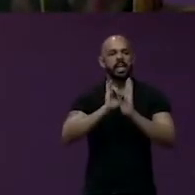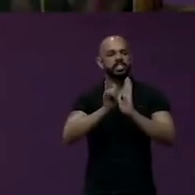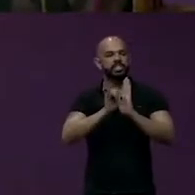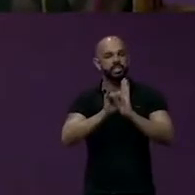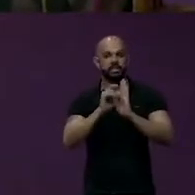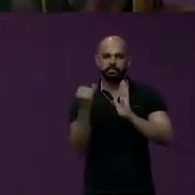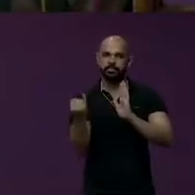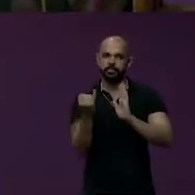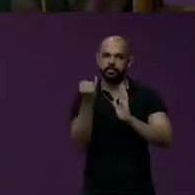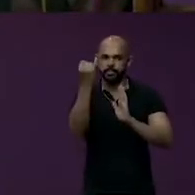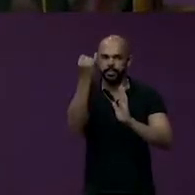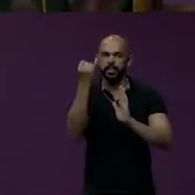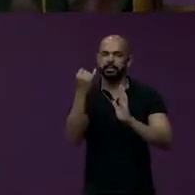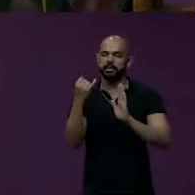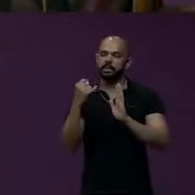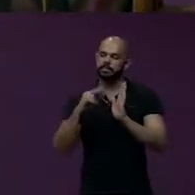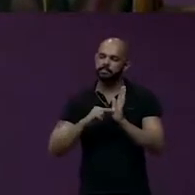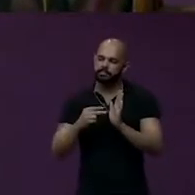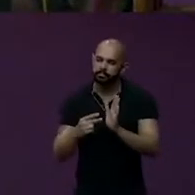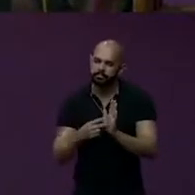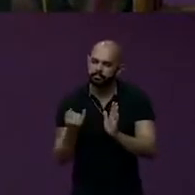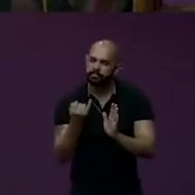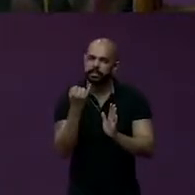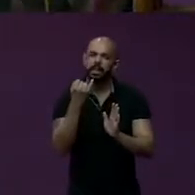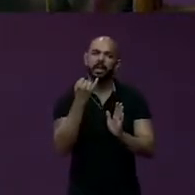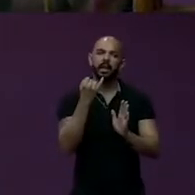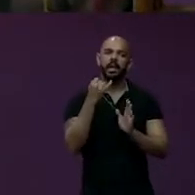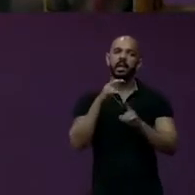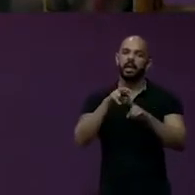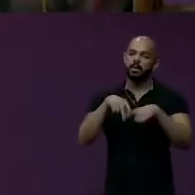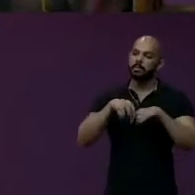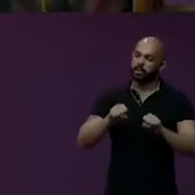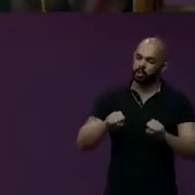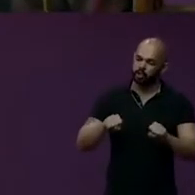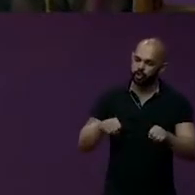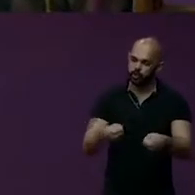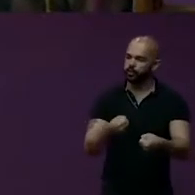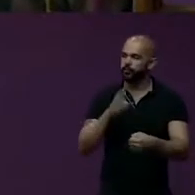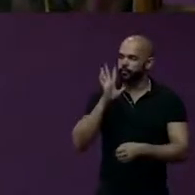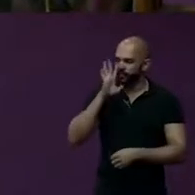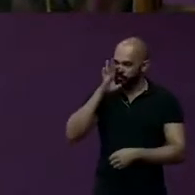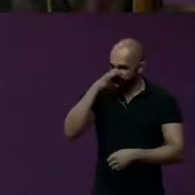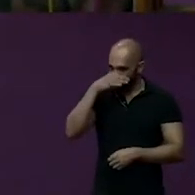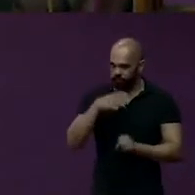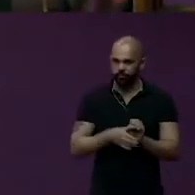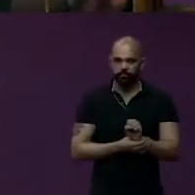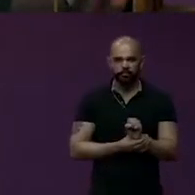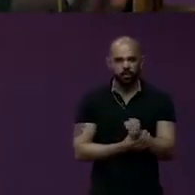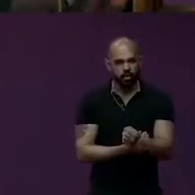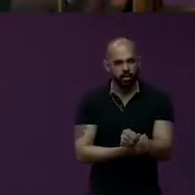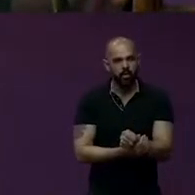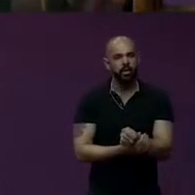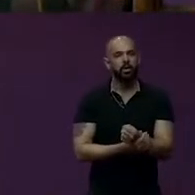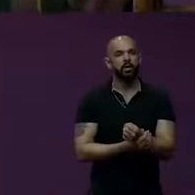muito significativos e que foram possíveis através de todo um esforço, né, de